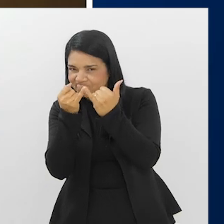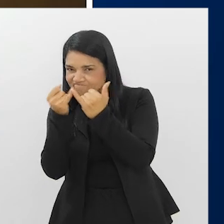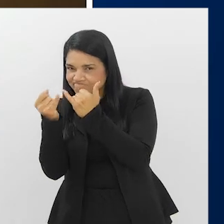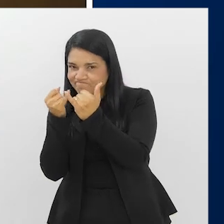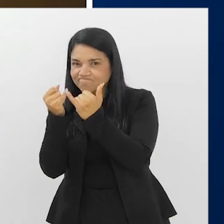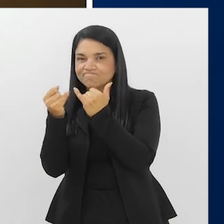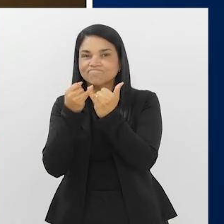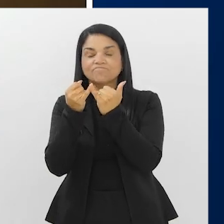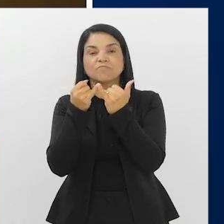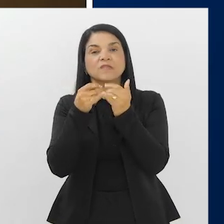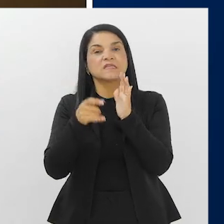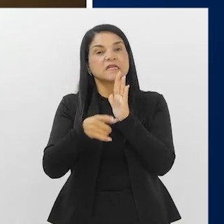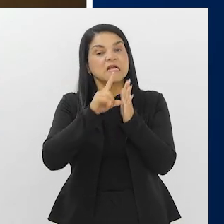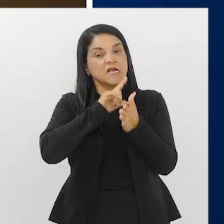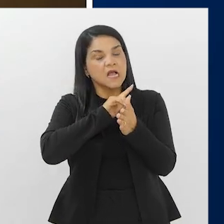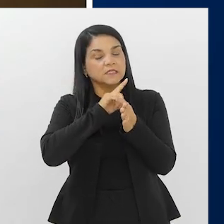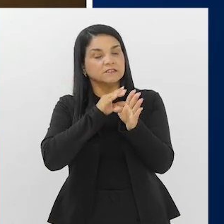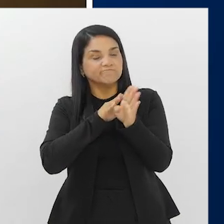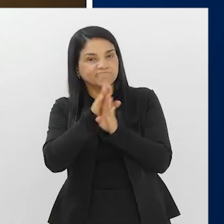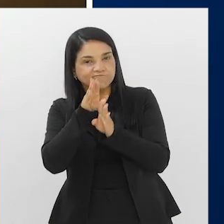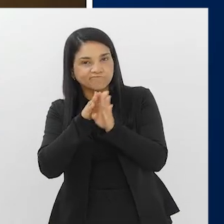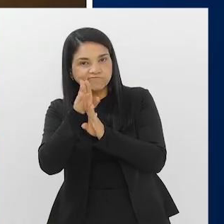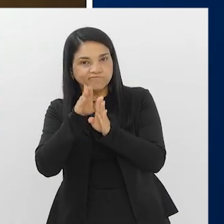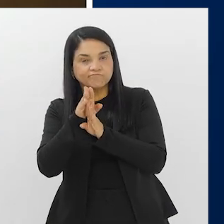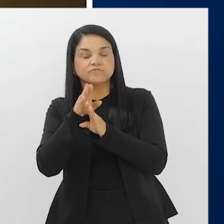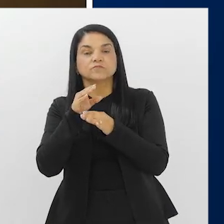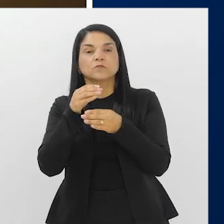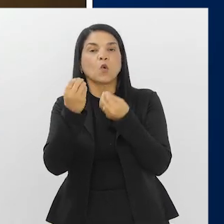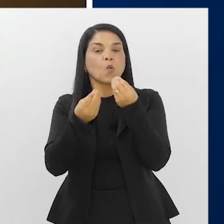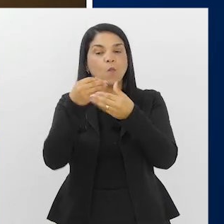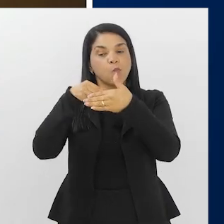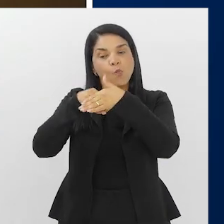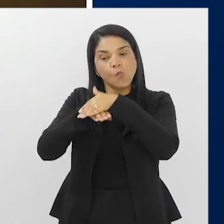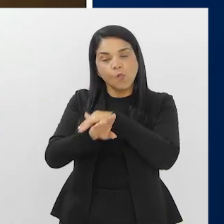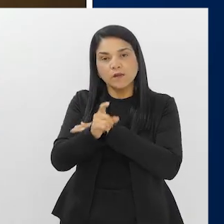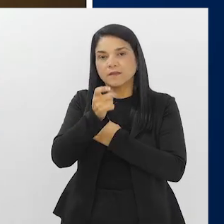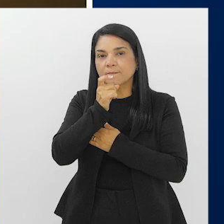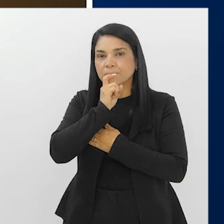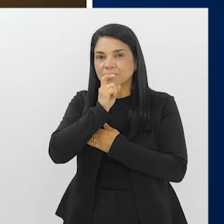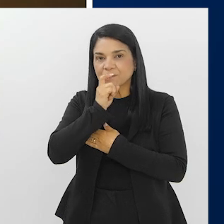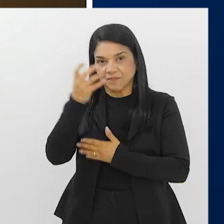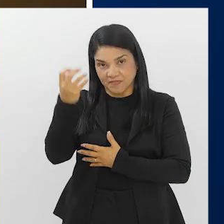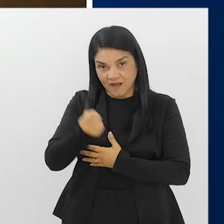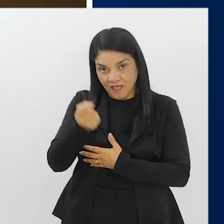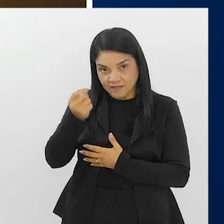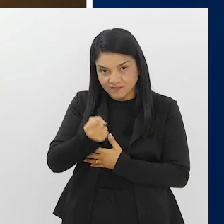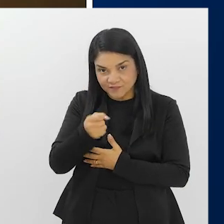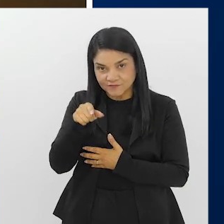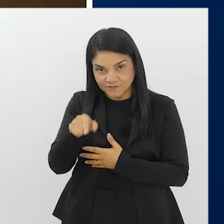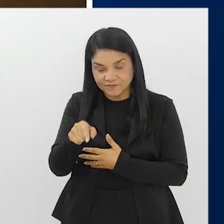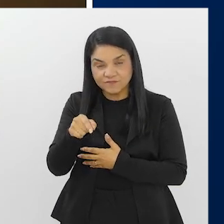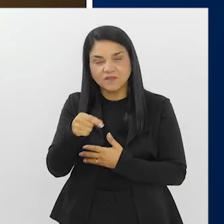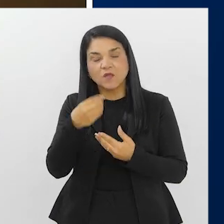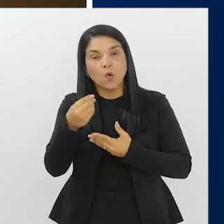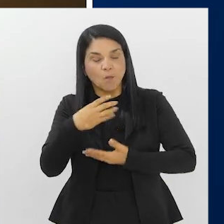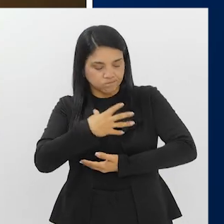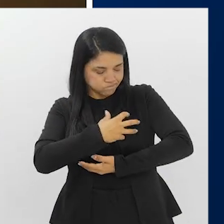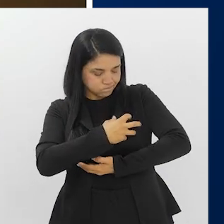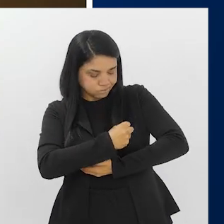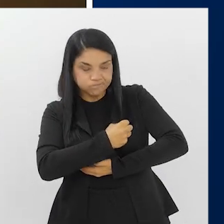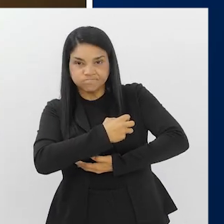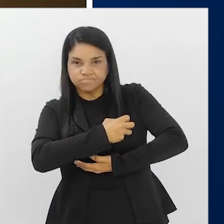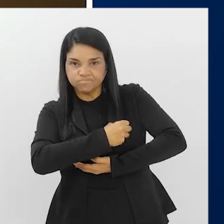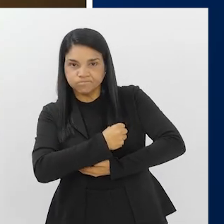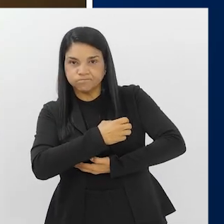a gente tem sempre um preparo de armazenamento de leite, de como que a gente vai extrair